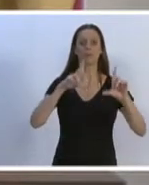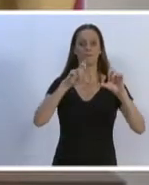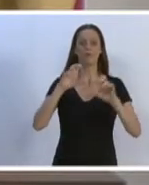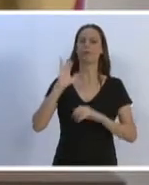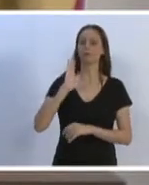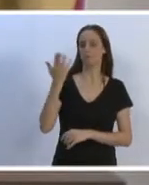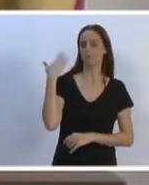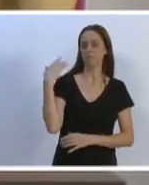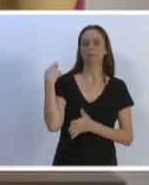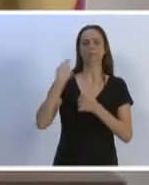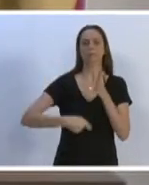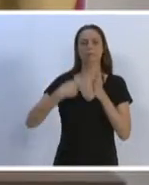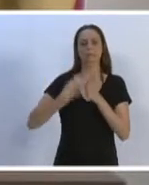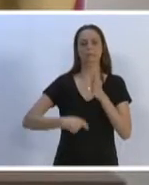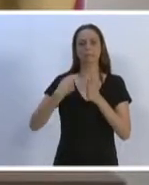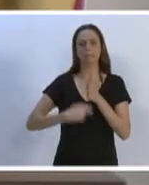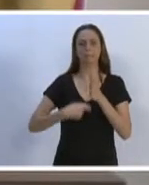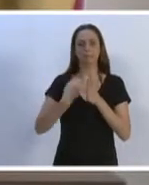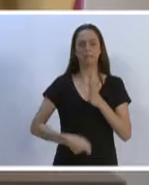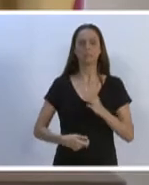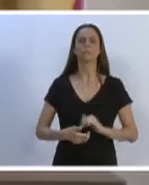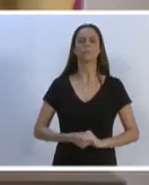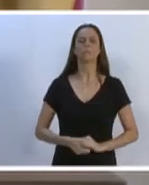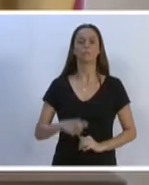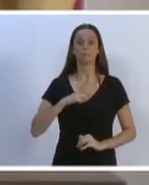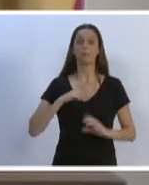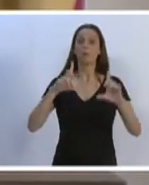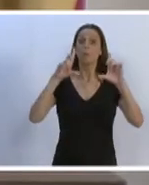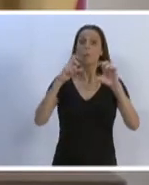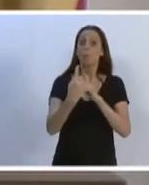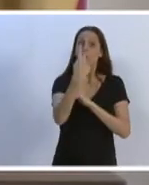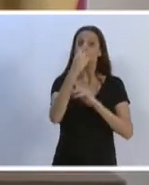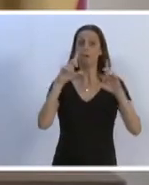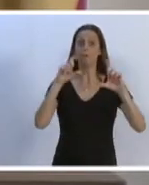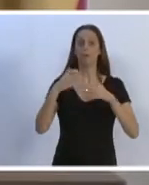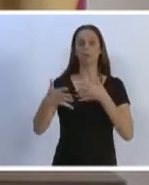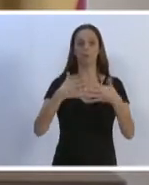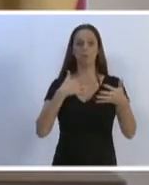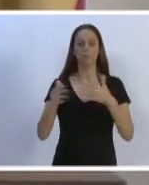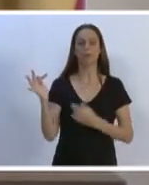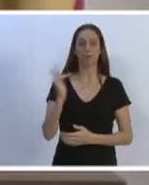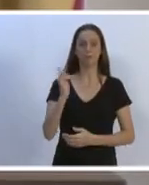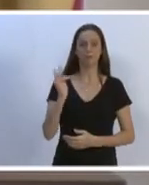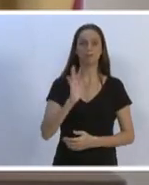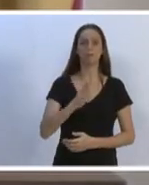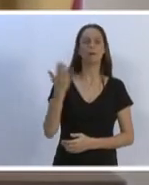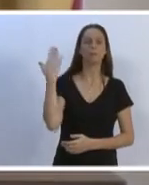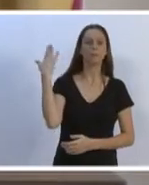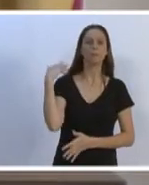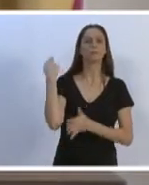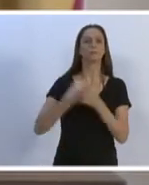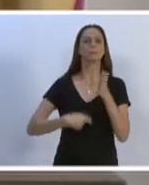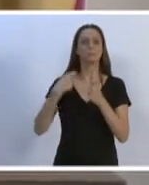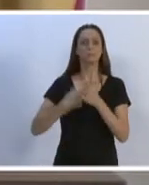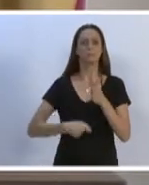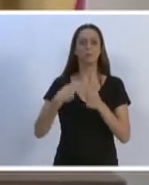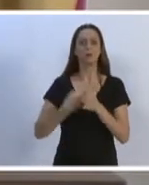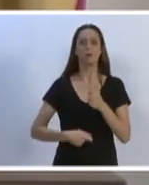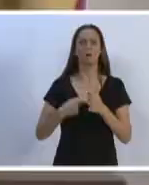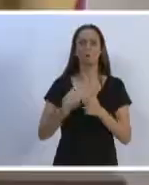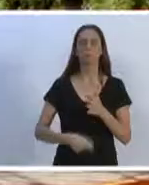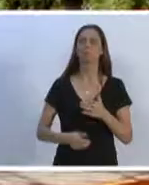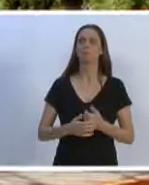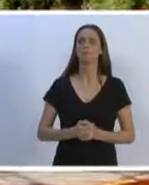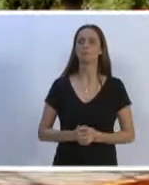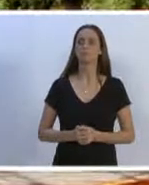reivindicações, parece que, enfim, será... Tem uma foto, aliás, do terminal da fonte ali, né? Após inúmeras reivindicações, parece que, enfim, será solucionado, né? Está